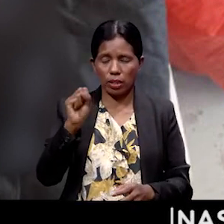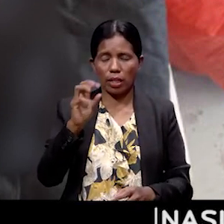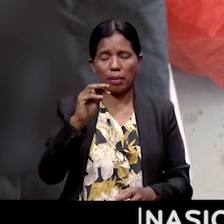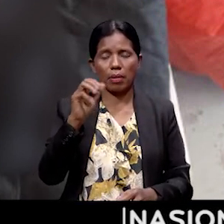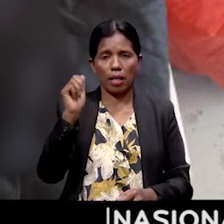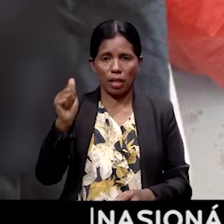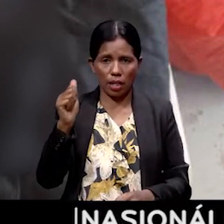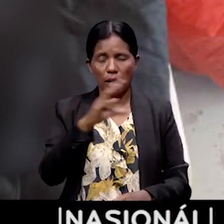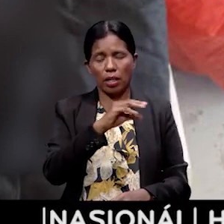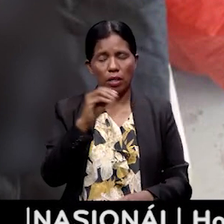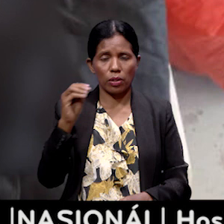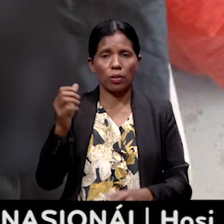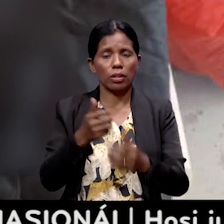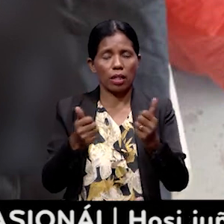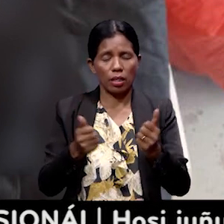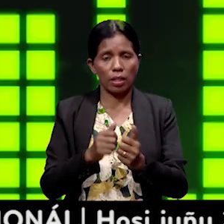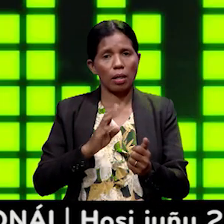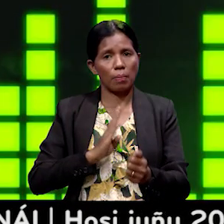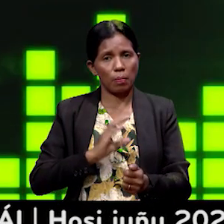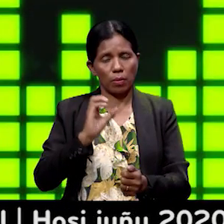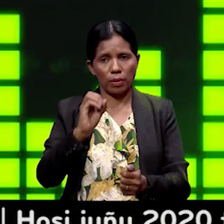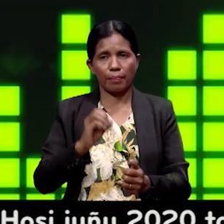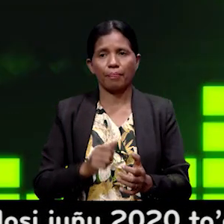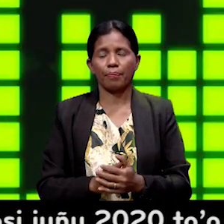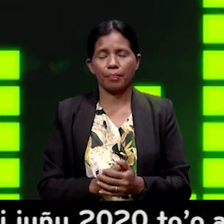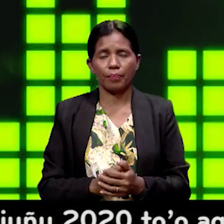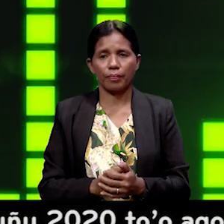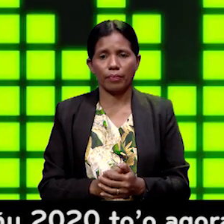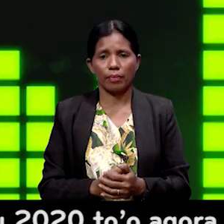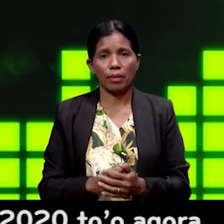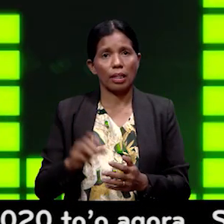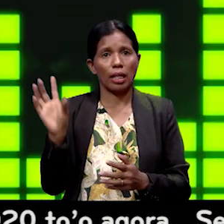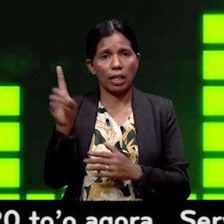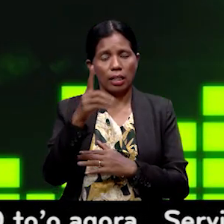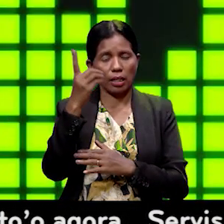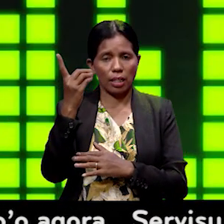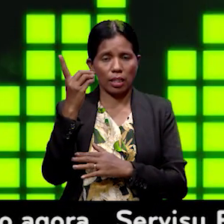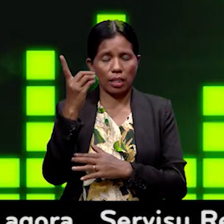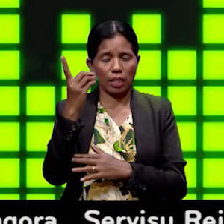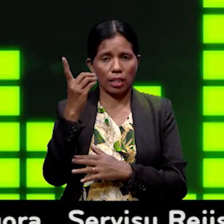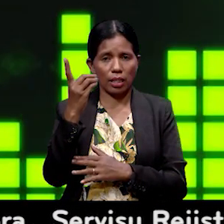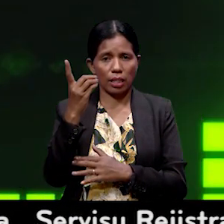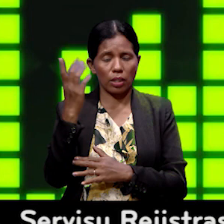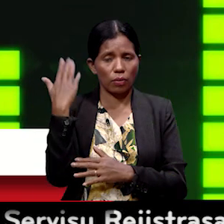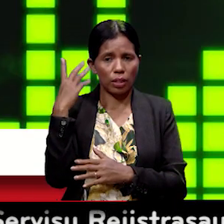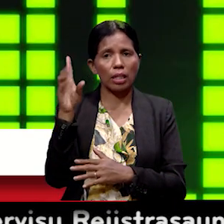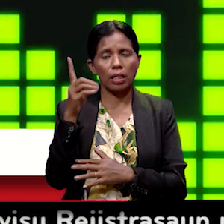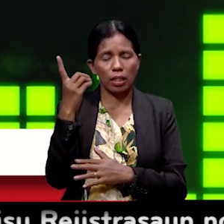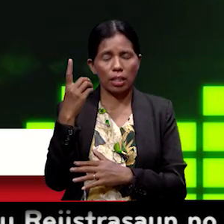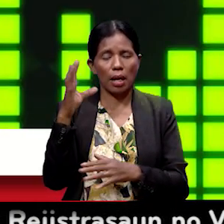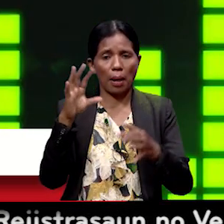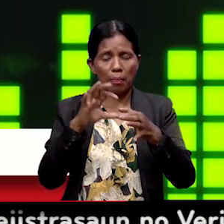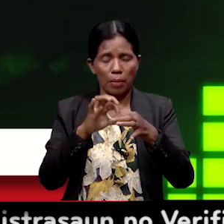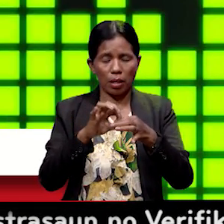Rússia Aldeia Kosal, Bobonaro. O Inderson. Itania membro soci pop